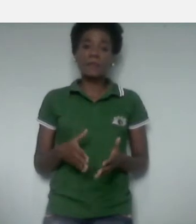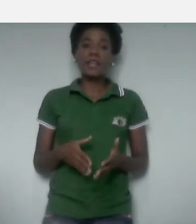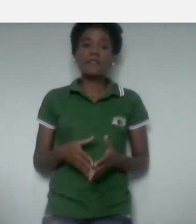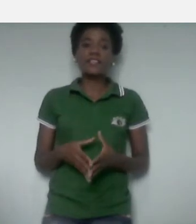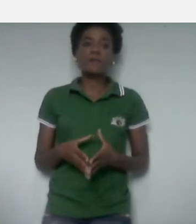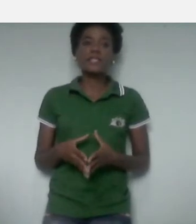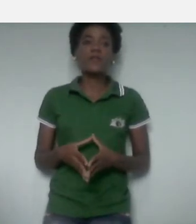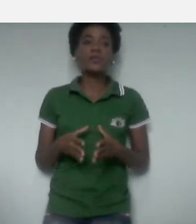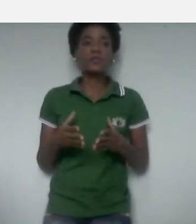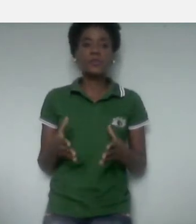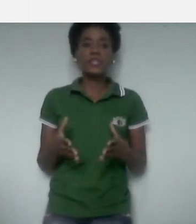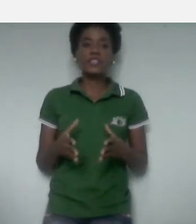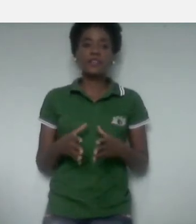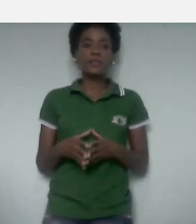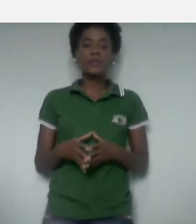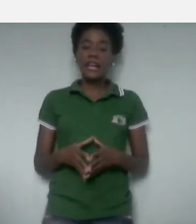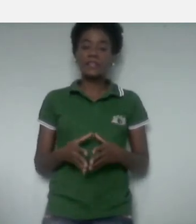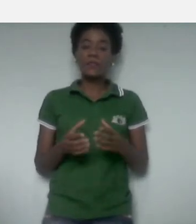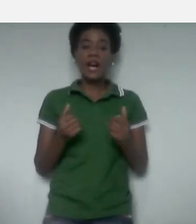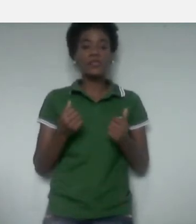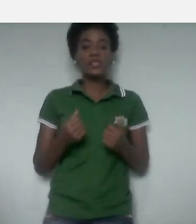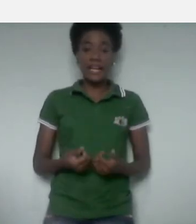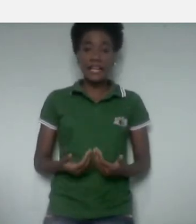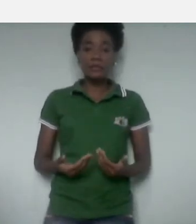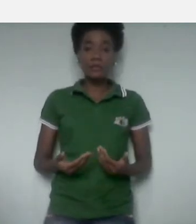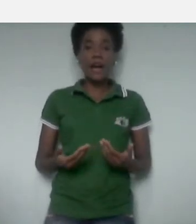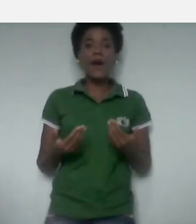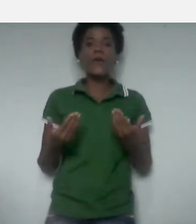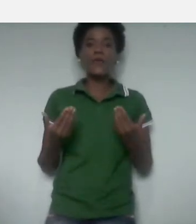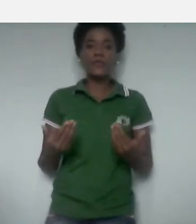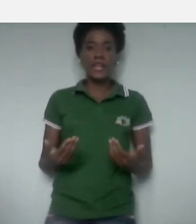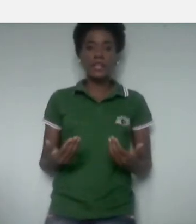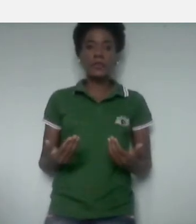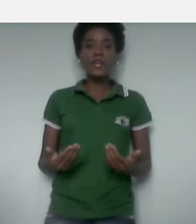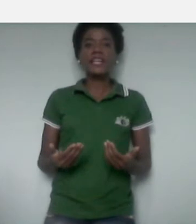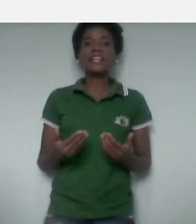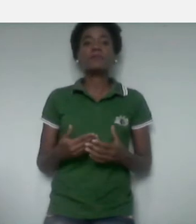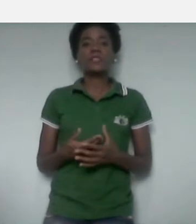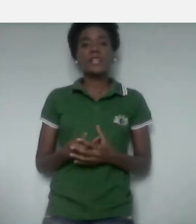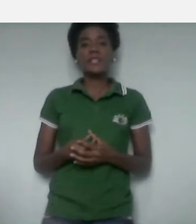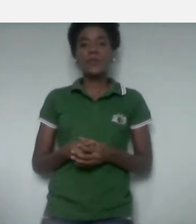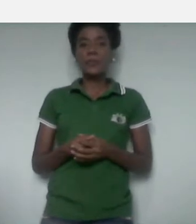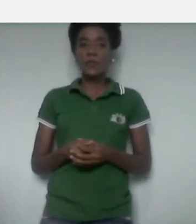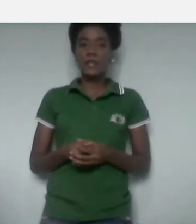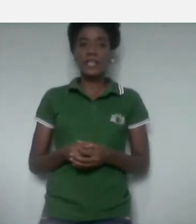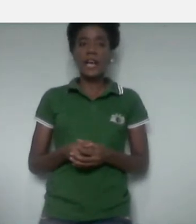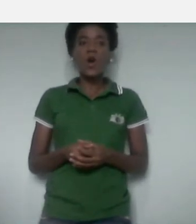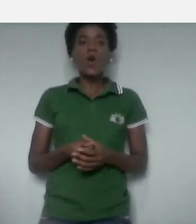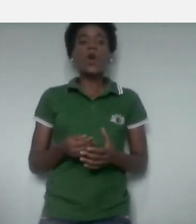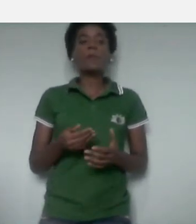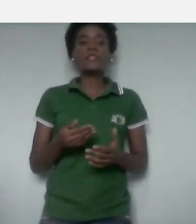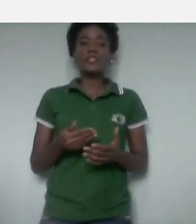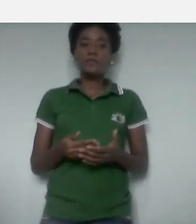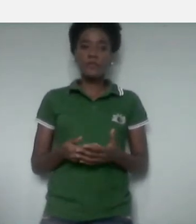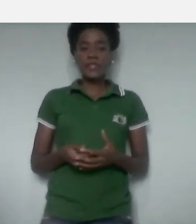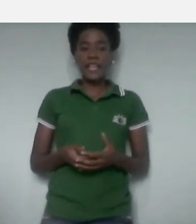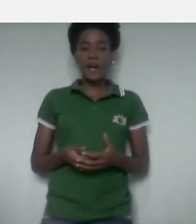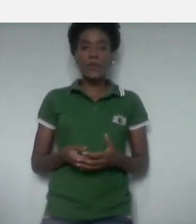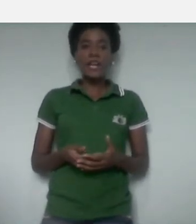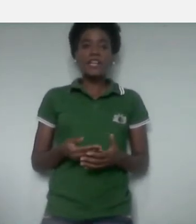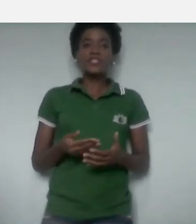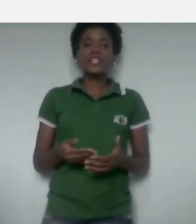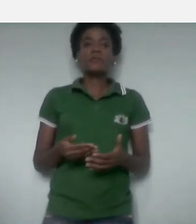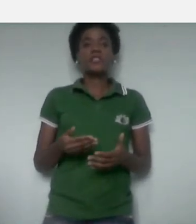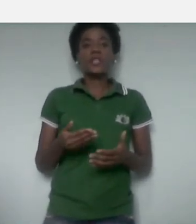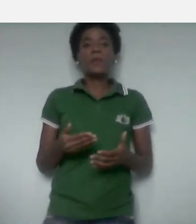palavra também faz menção a tudo que está vinculado ao Estado, ao governo e à administração pública, com o objetivo